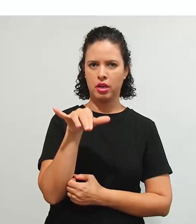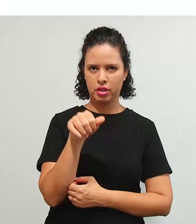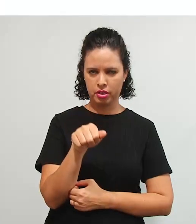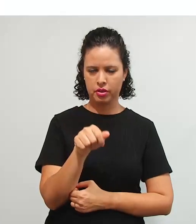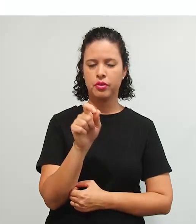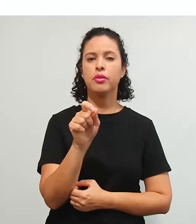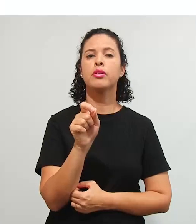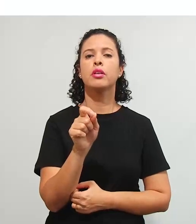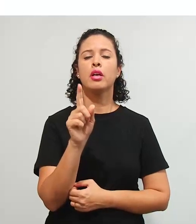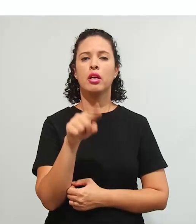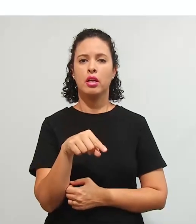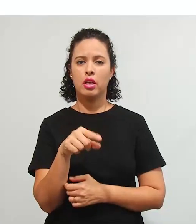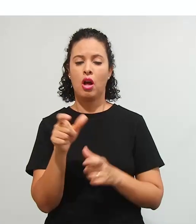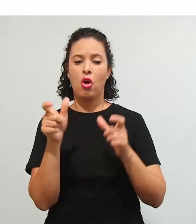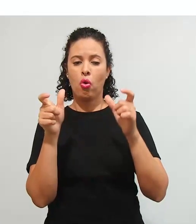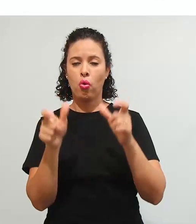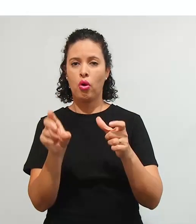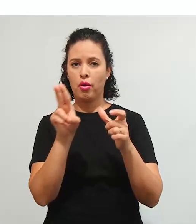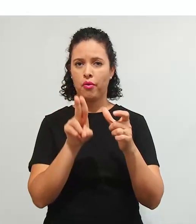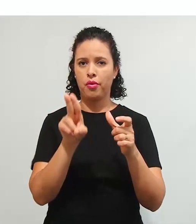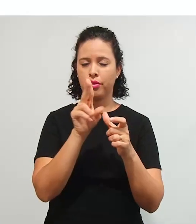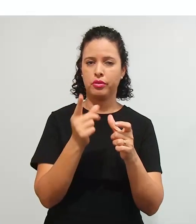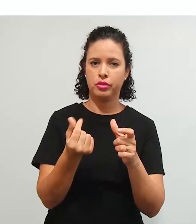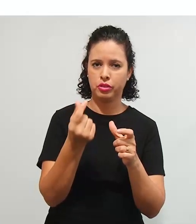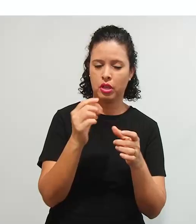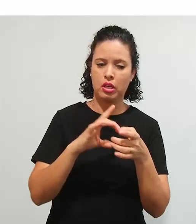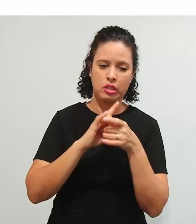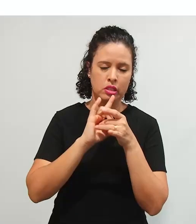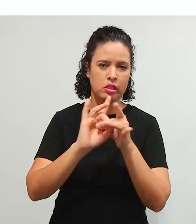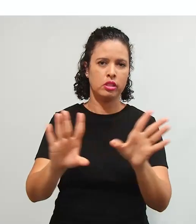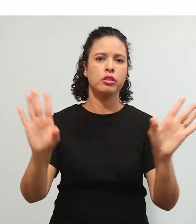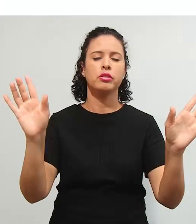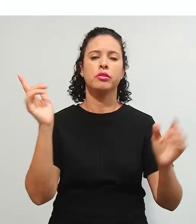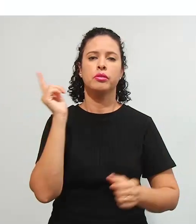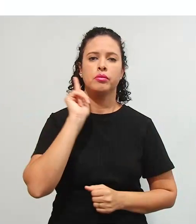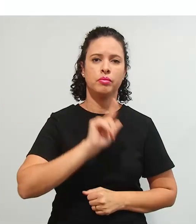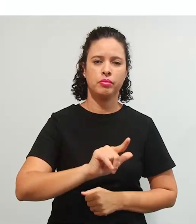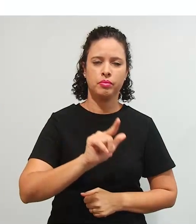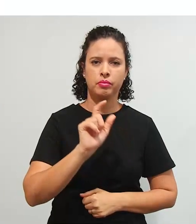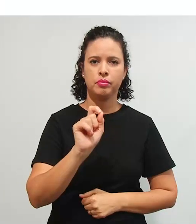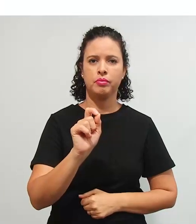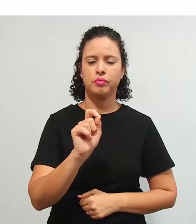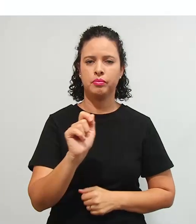livre entre a origem e a aplicação, para atender